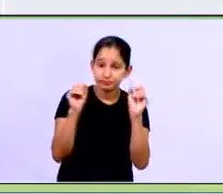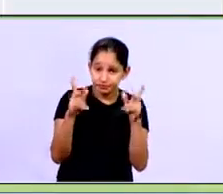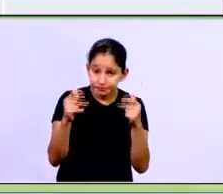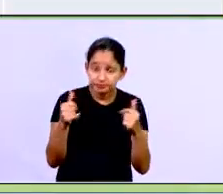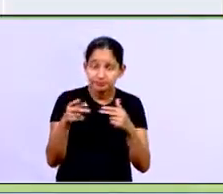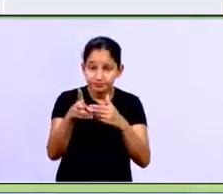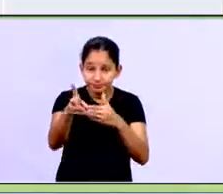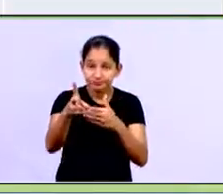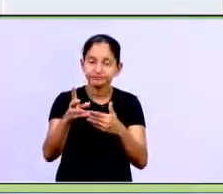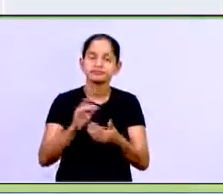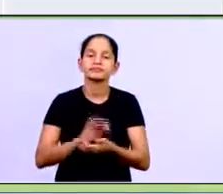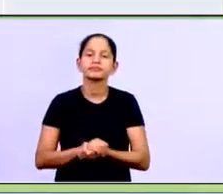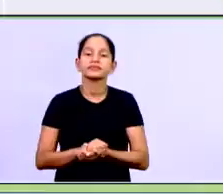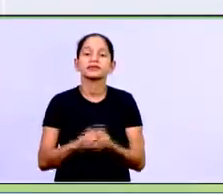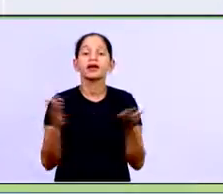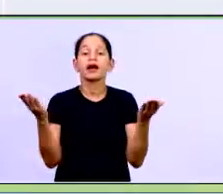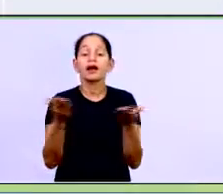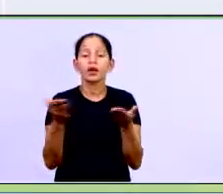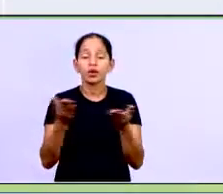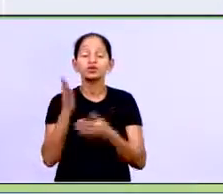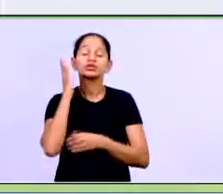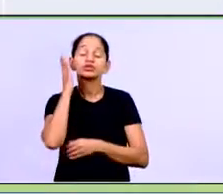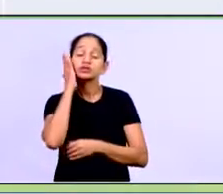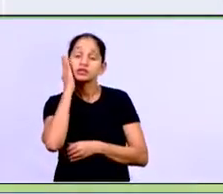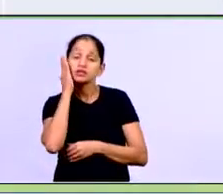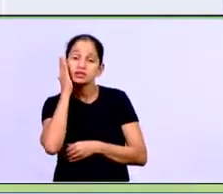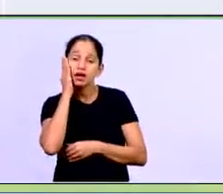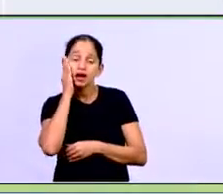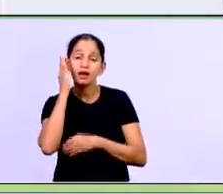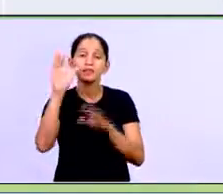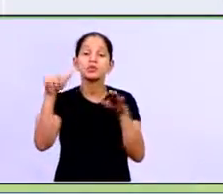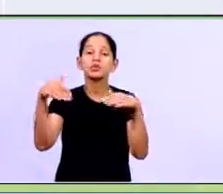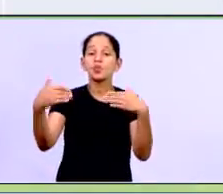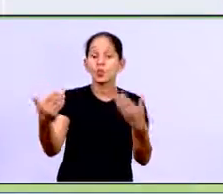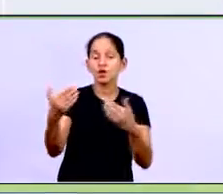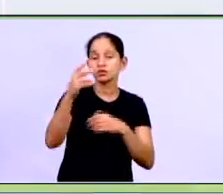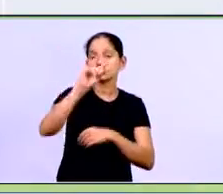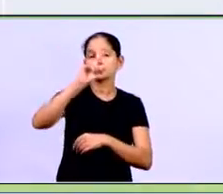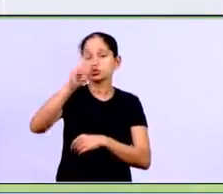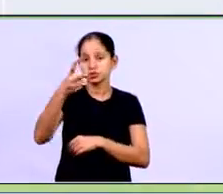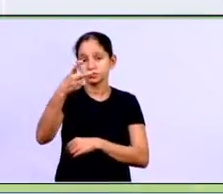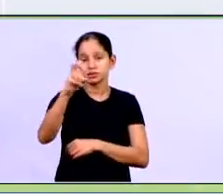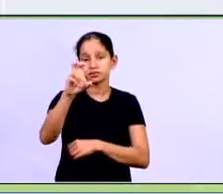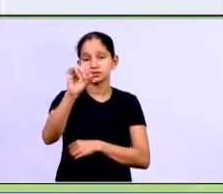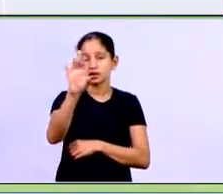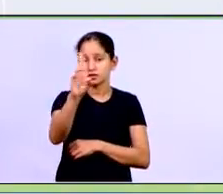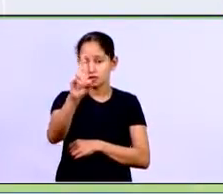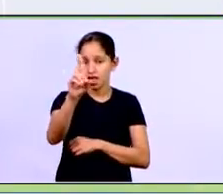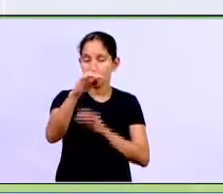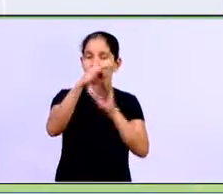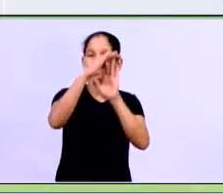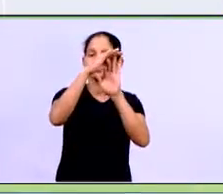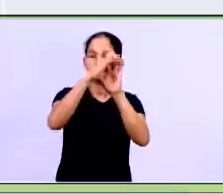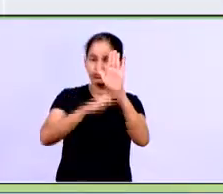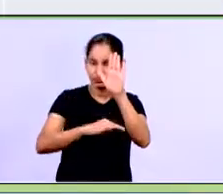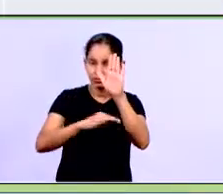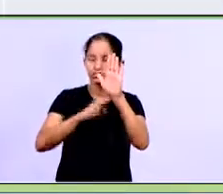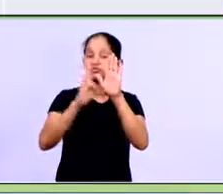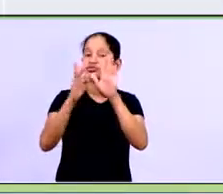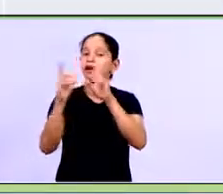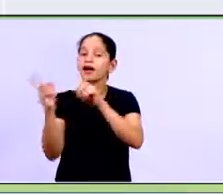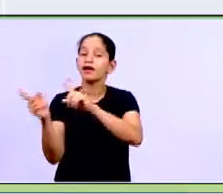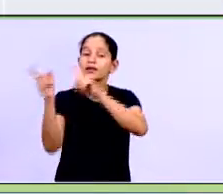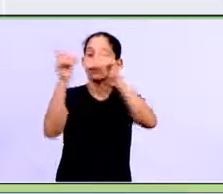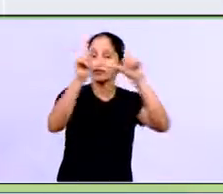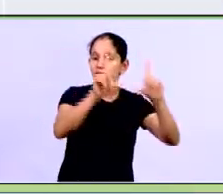lá. Muito bem, já sabemos que a amortização é de 2.500. Pronto. Vou fazer então o meu